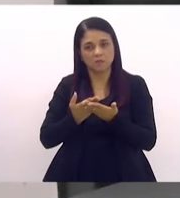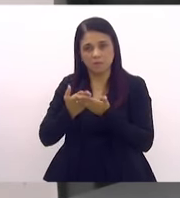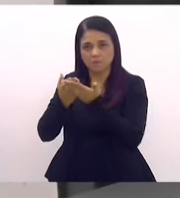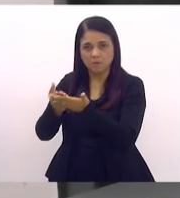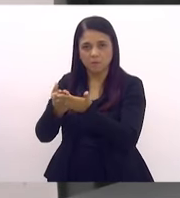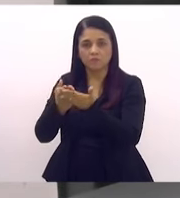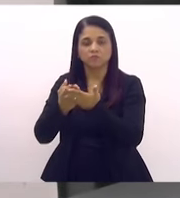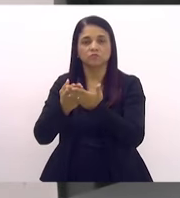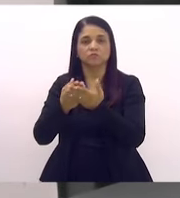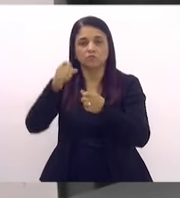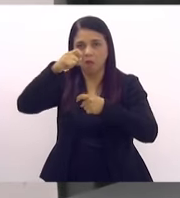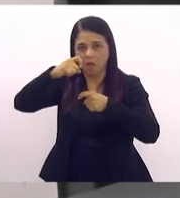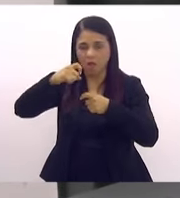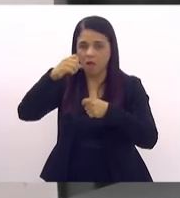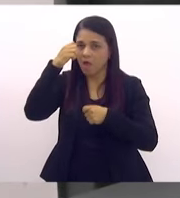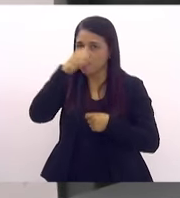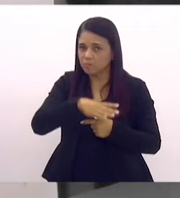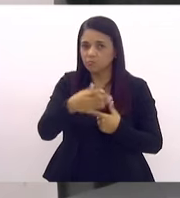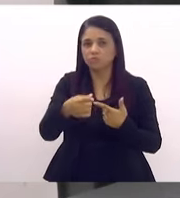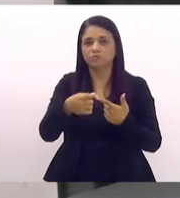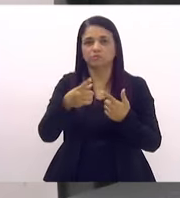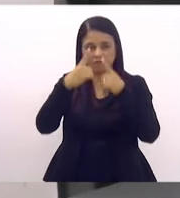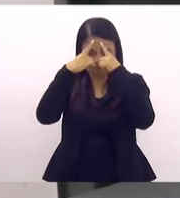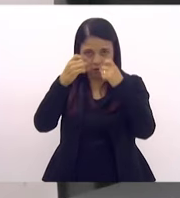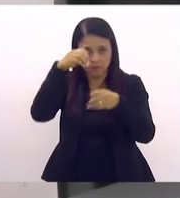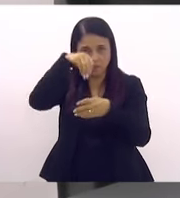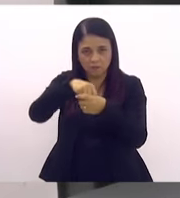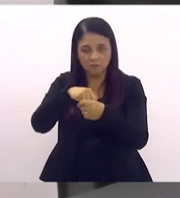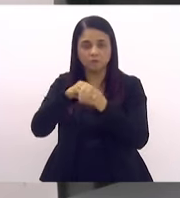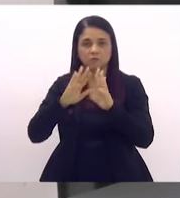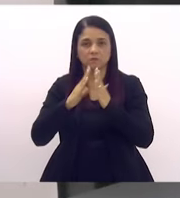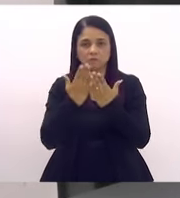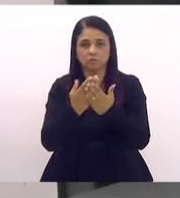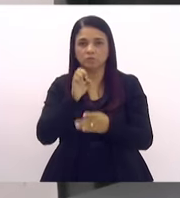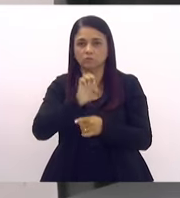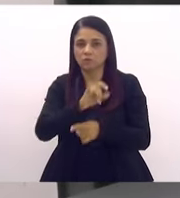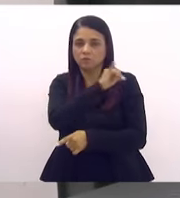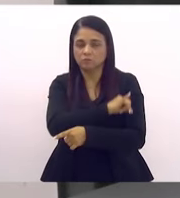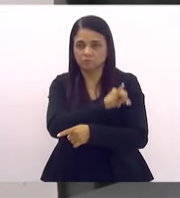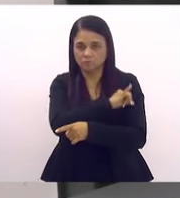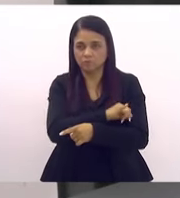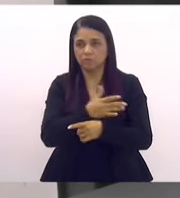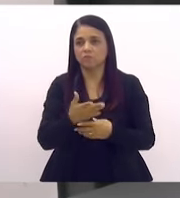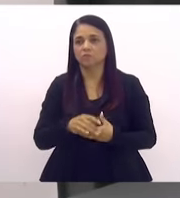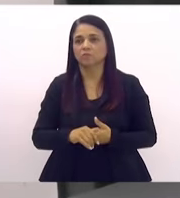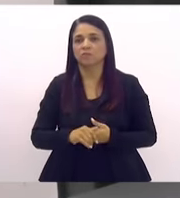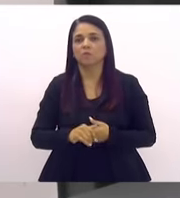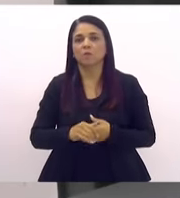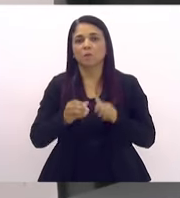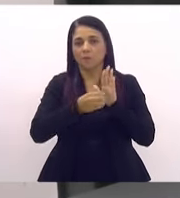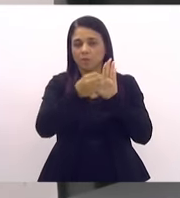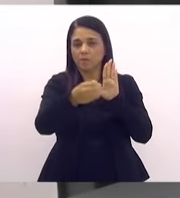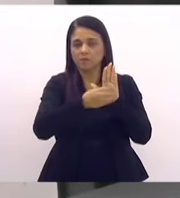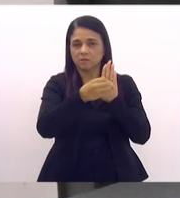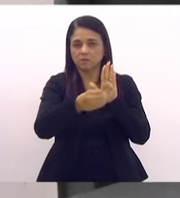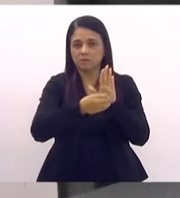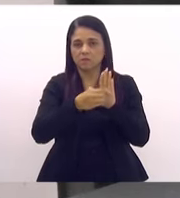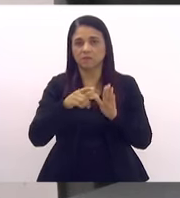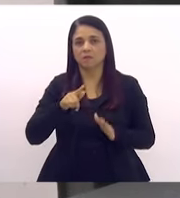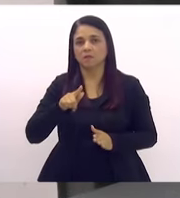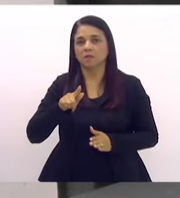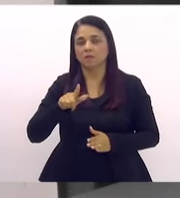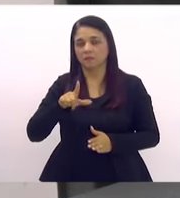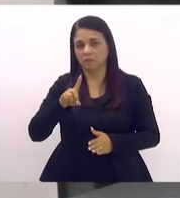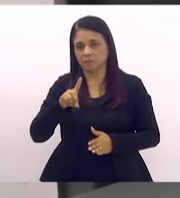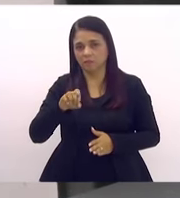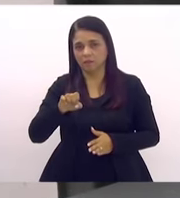dos casos de abuso, violência no âmbito das escolas estaduais do Estado do Rio de Janeiro. O parecer do deputado Guilherme